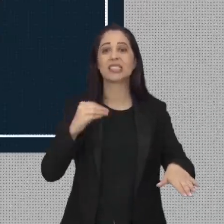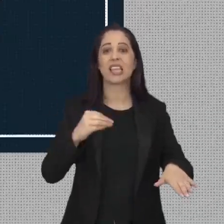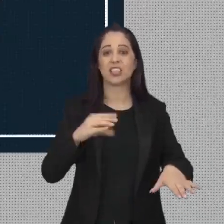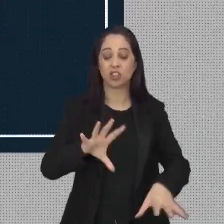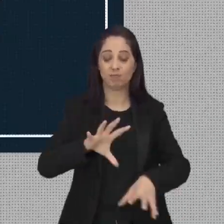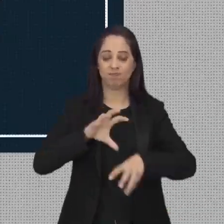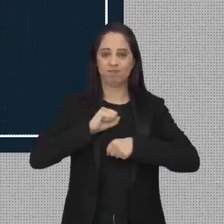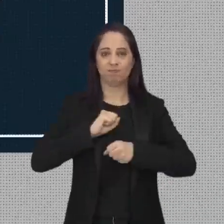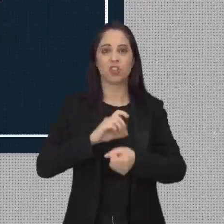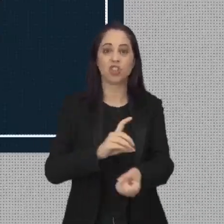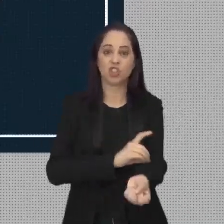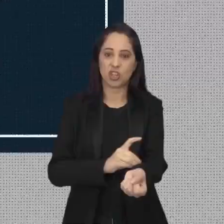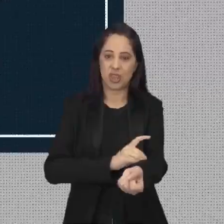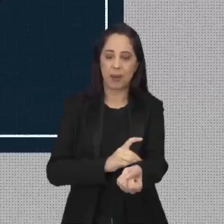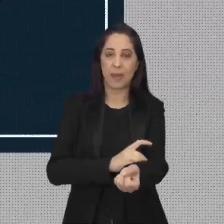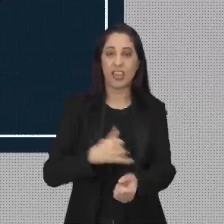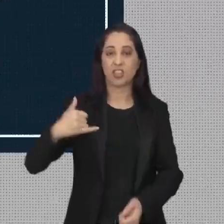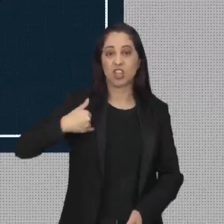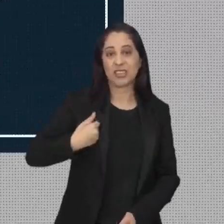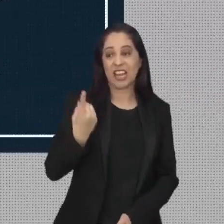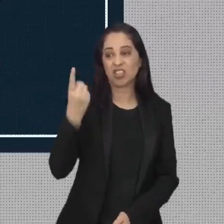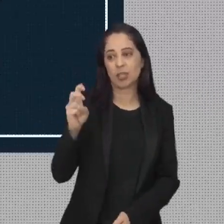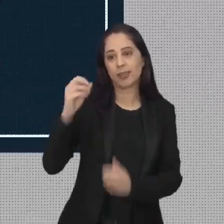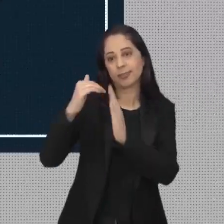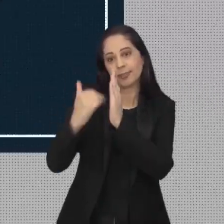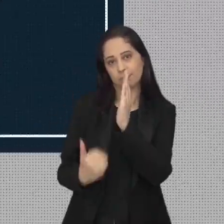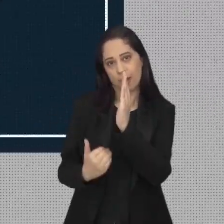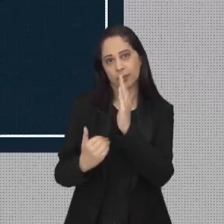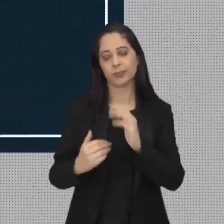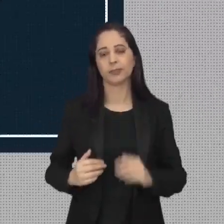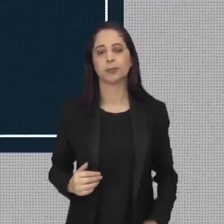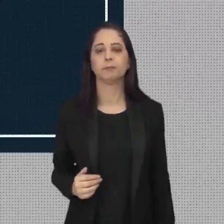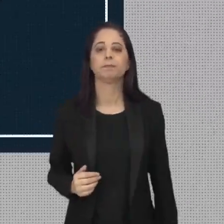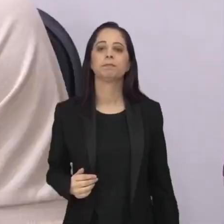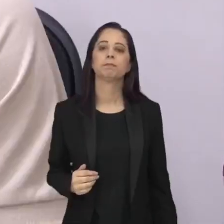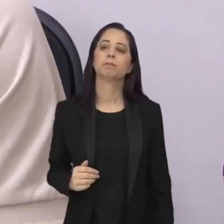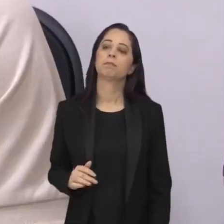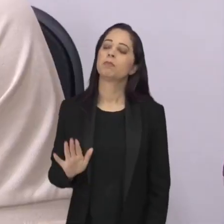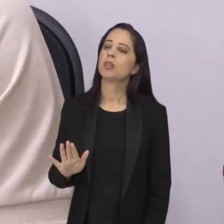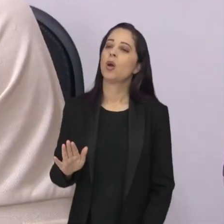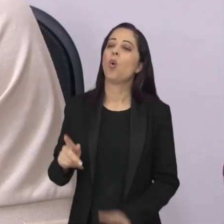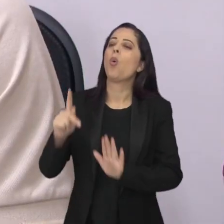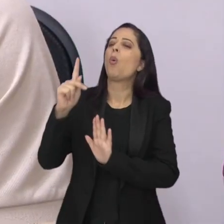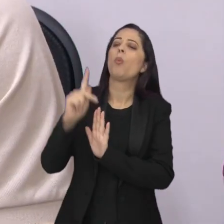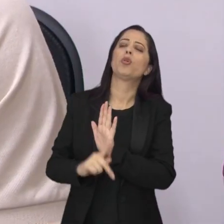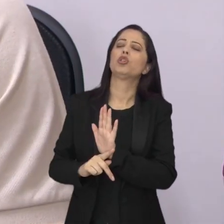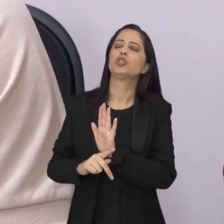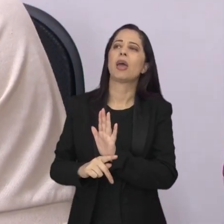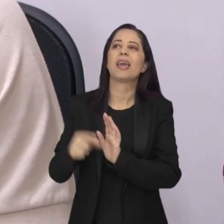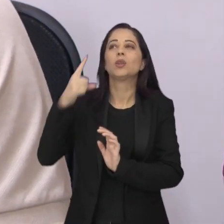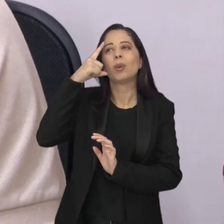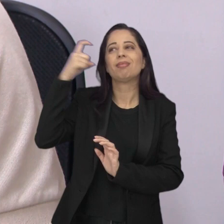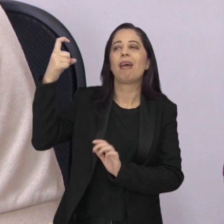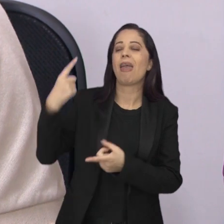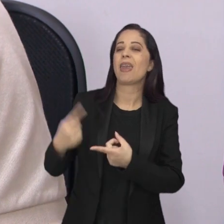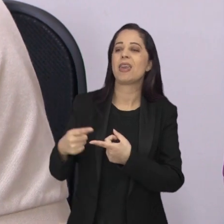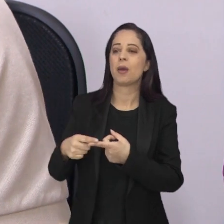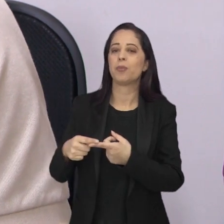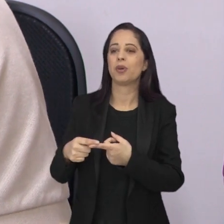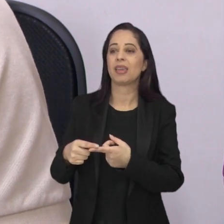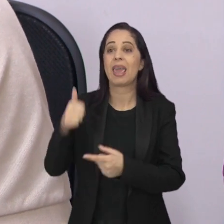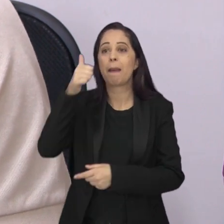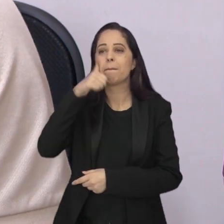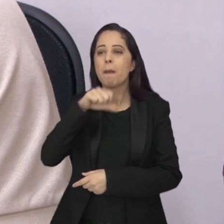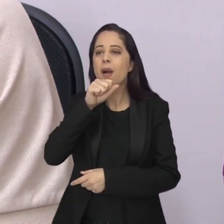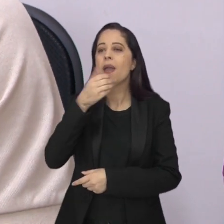crianças e adolescentes, sendo mais da metade com menos de 15 anos. Esse projeto foi através de um bate-papo aqui com os